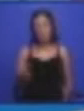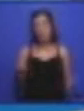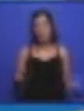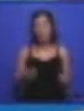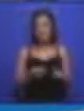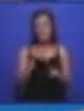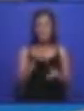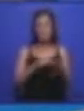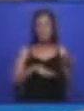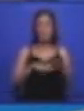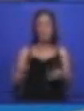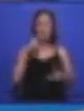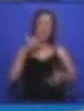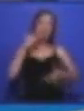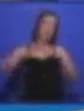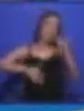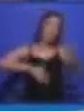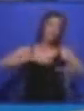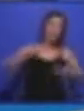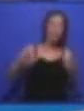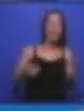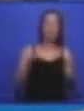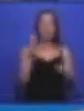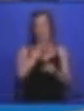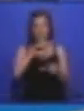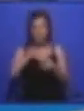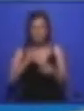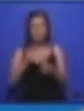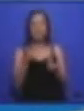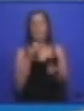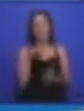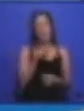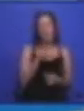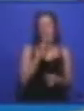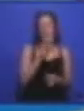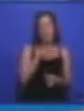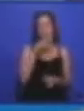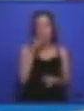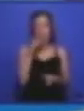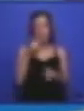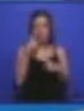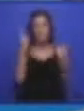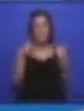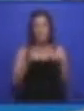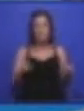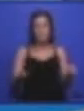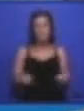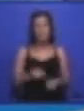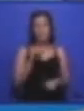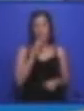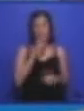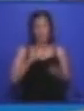que a Cidália fez muito teatro também, muita revista, são situações que dava para certamente contar em palco, não é?